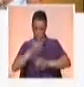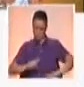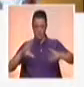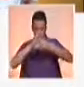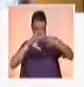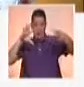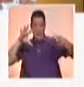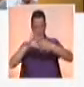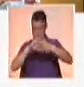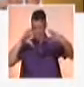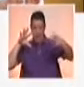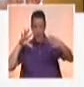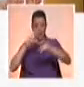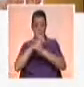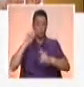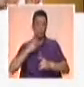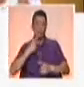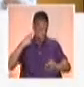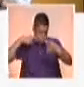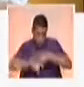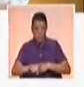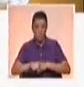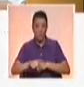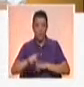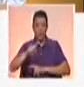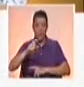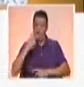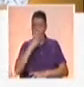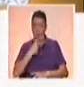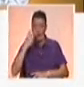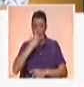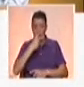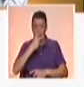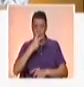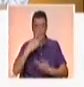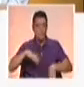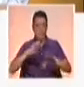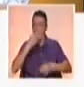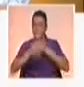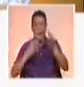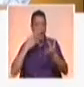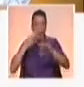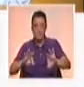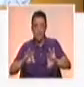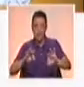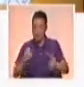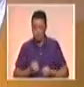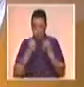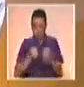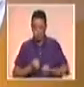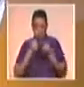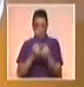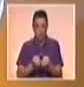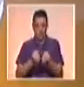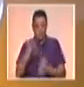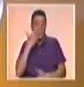é? Um surdo profundo, a priori oraliza, mas não fala, pronto, não tem a fala normal. Ele não consegue, por muito que